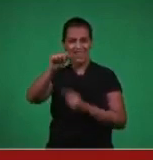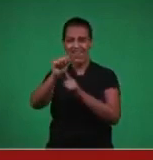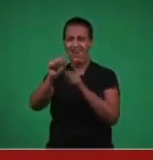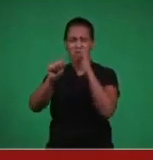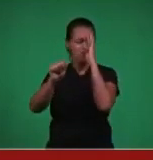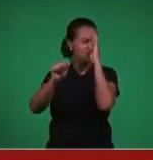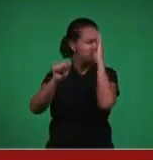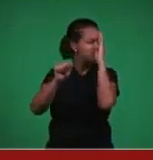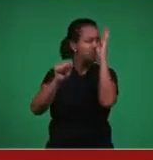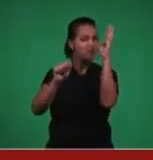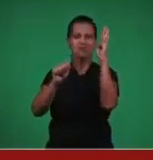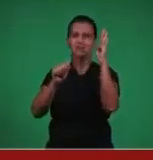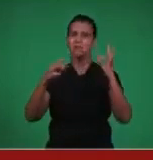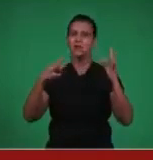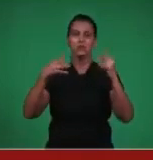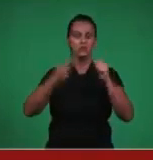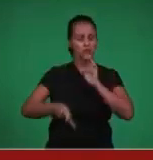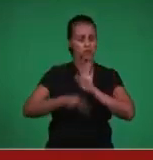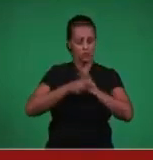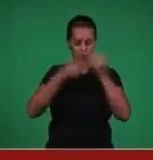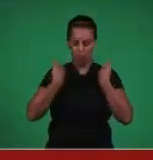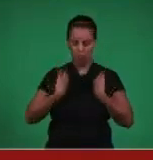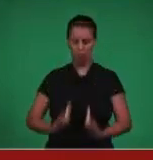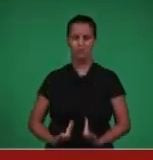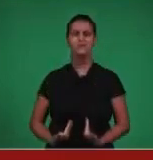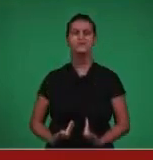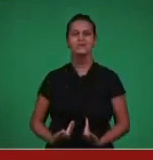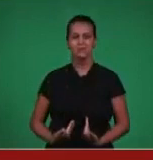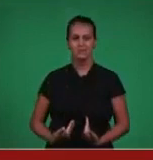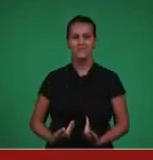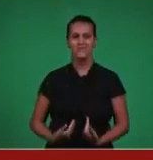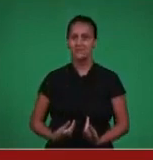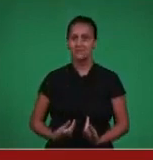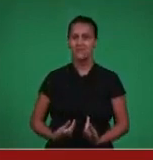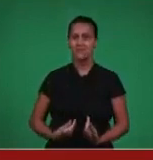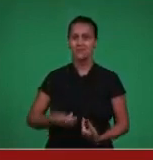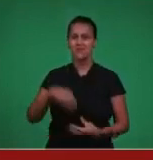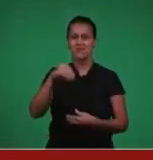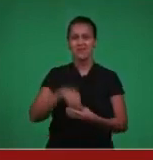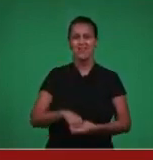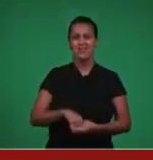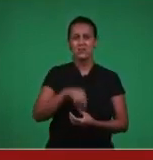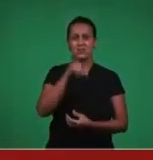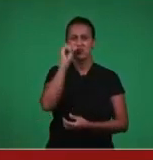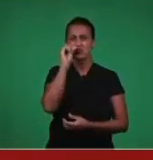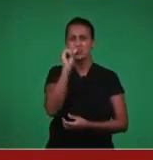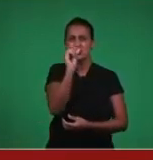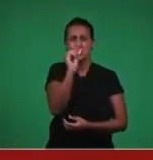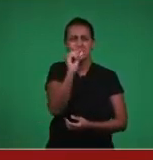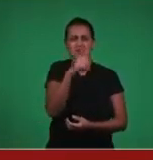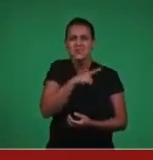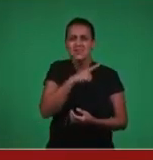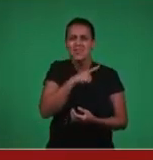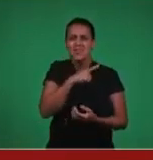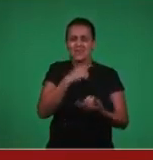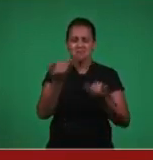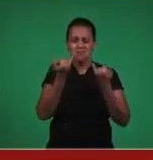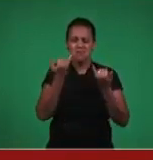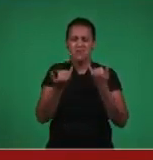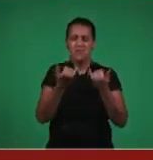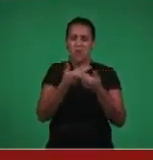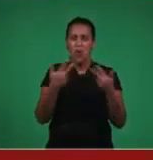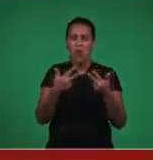do nosso corpo. Dentro dessa molécula tão complexa, contém informações acerca da cor do seu